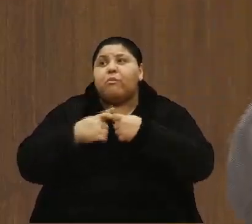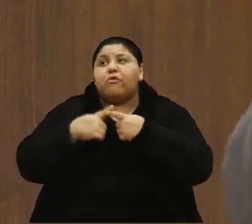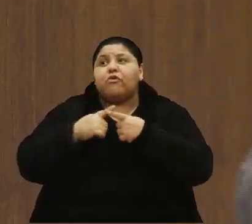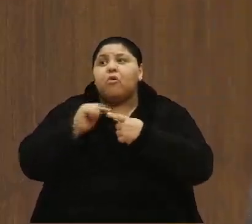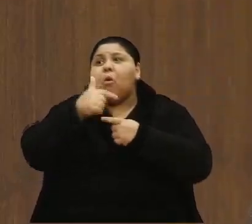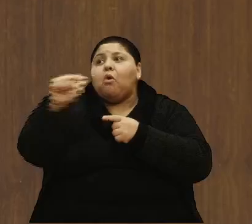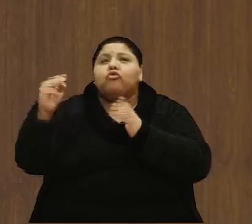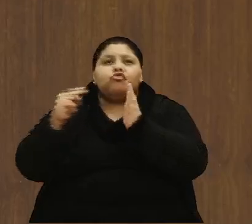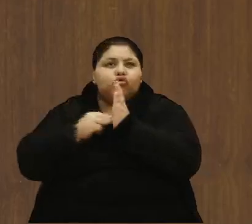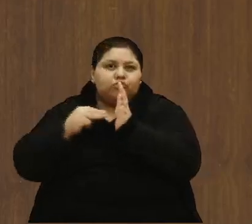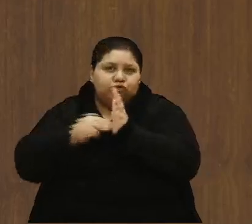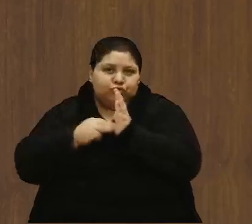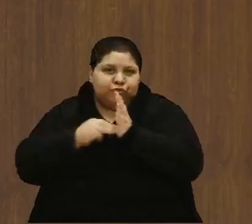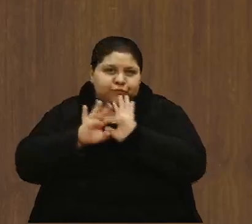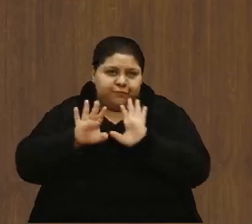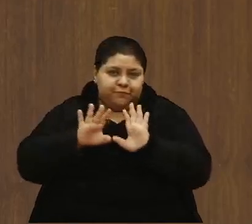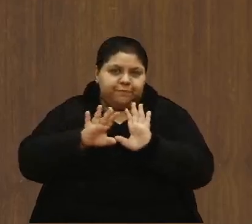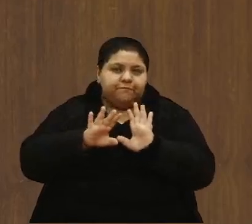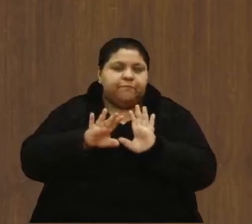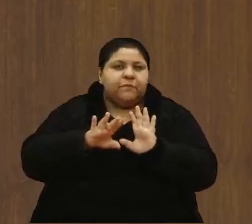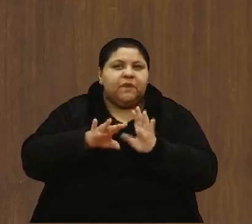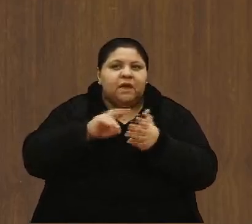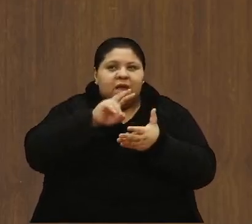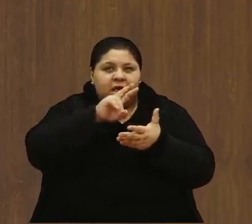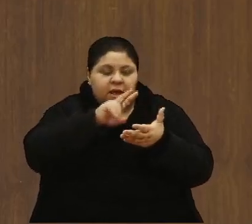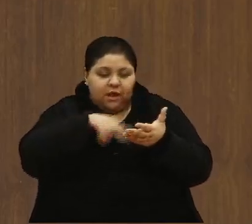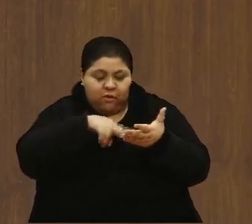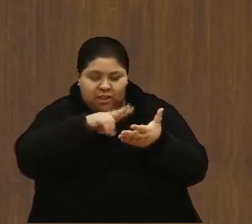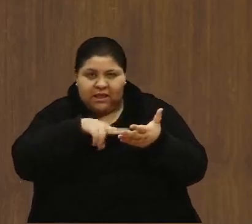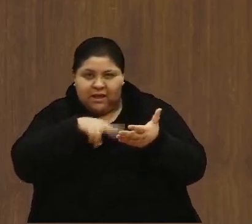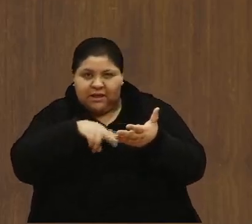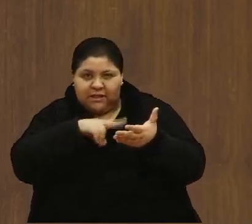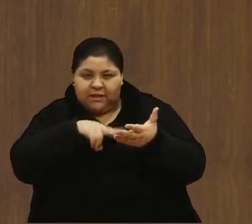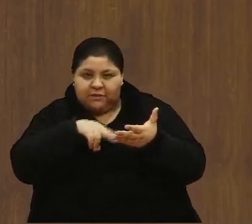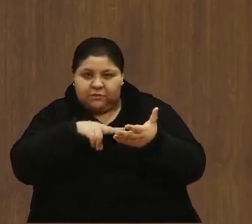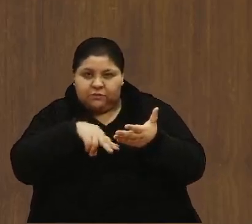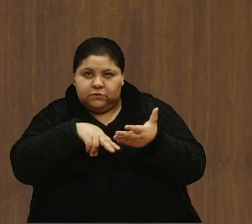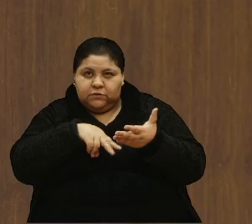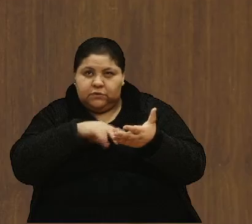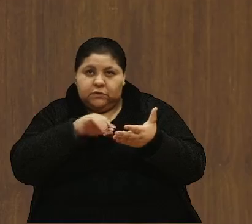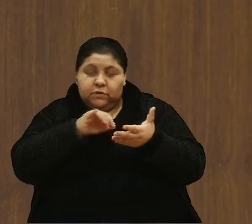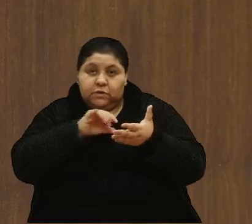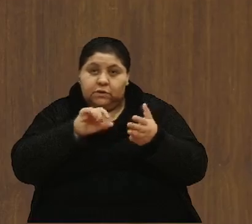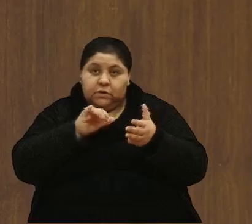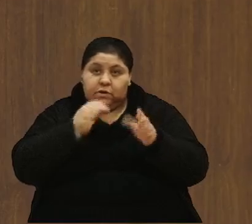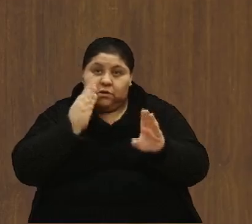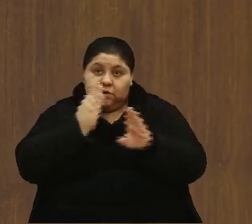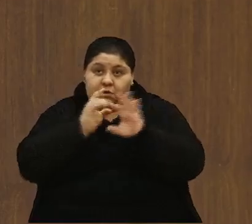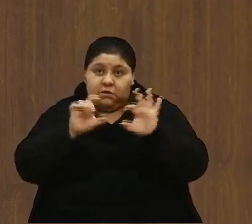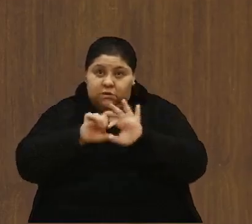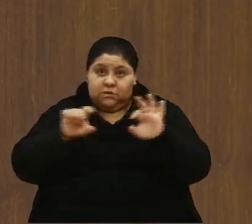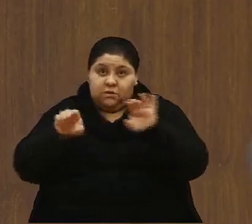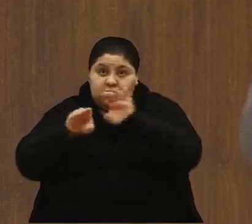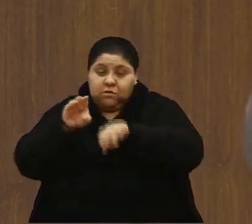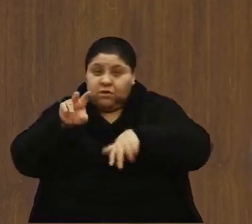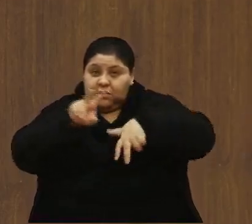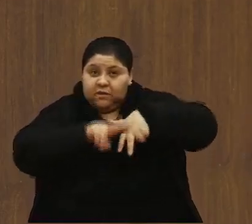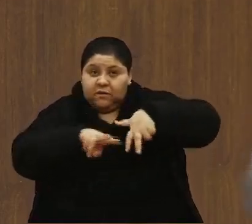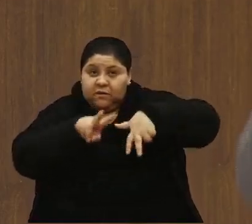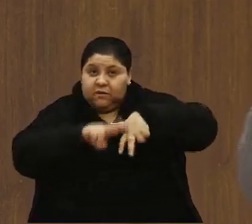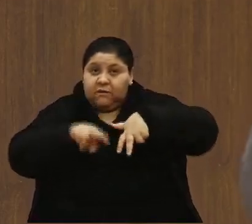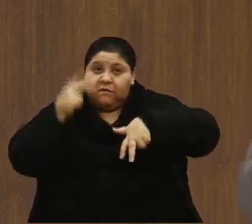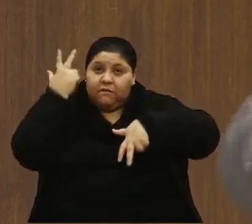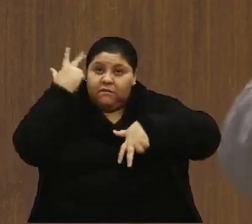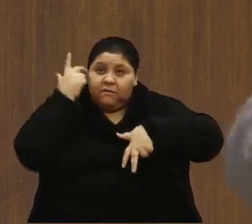senhora. Por fim, eu estava lendo um pouco sobre desigualdade para fazer essa parte. Eu encontrei uma frase interessante, que a desigualdade de gênero